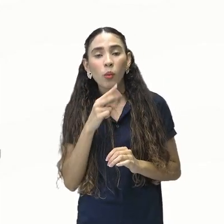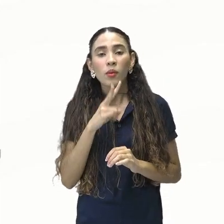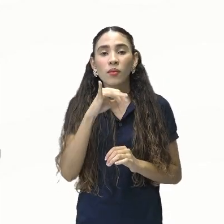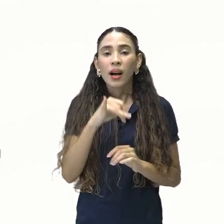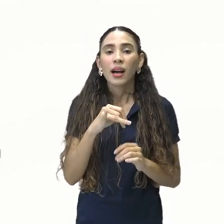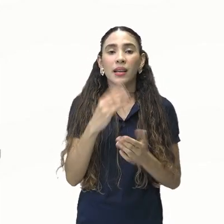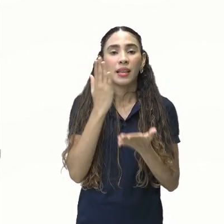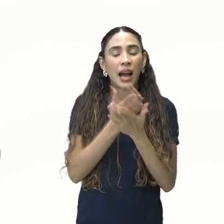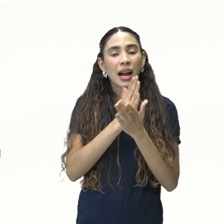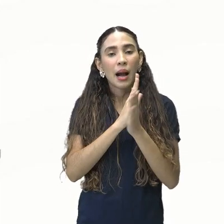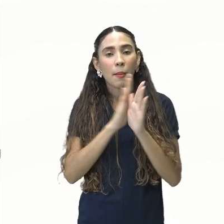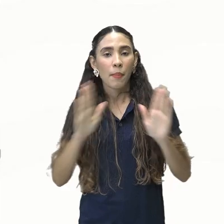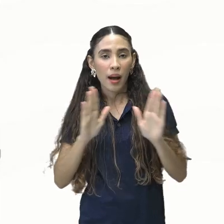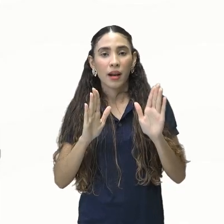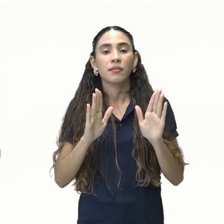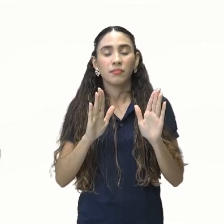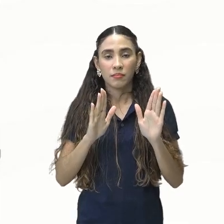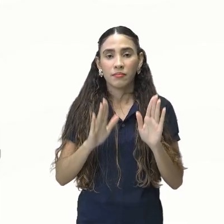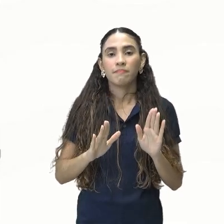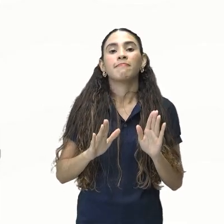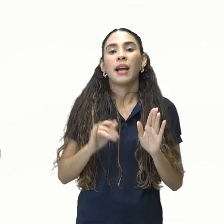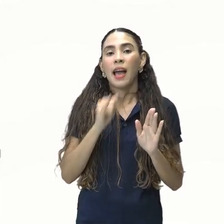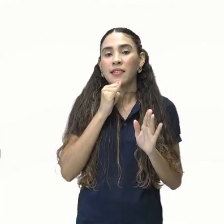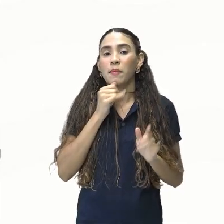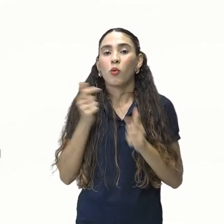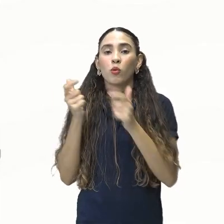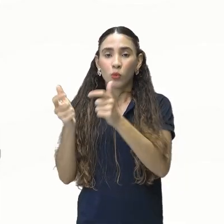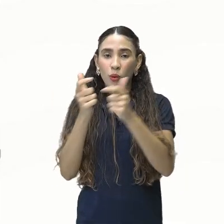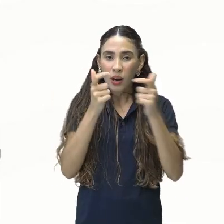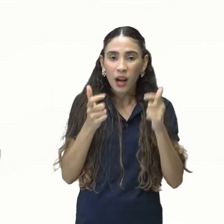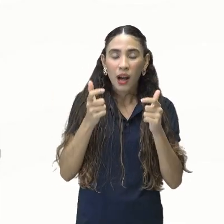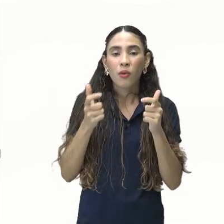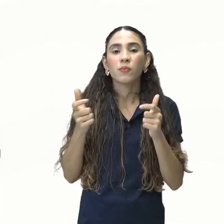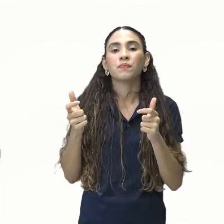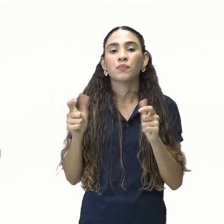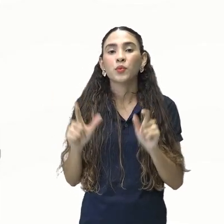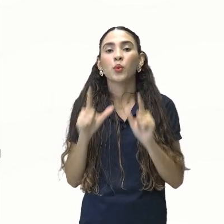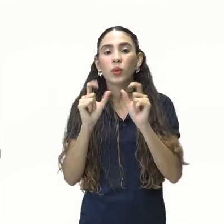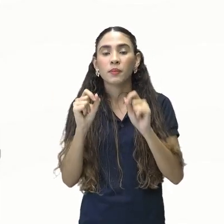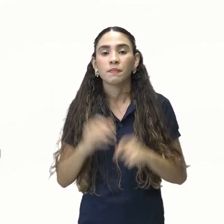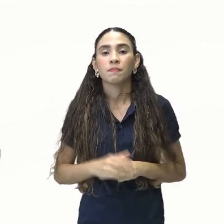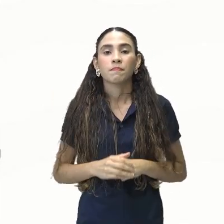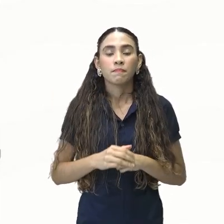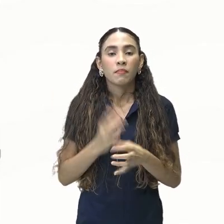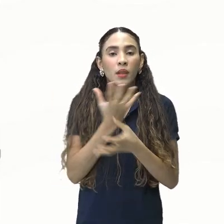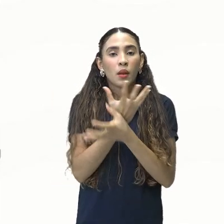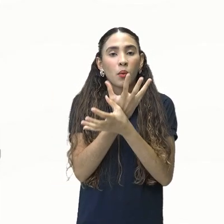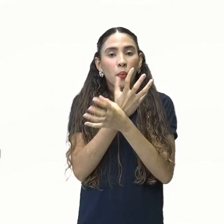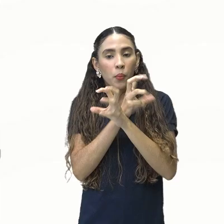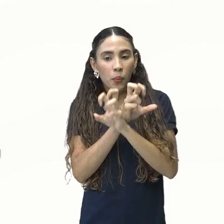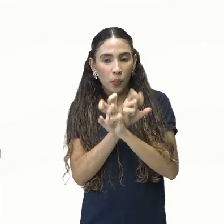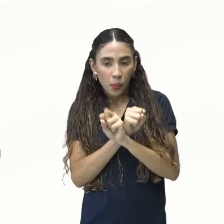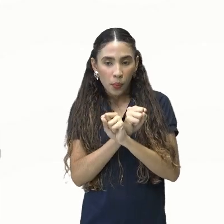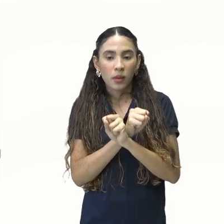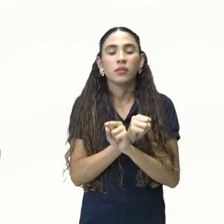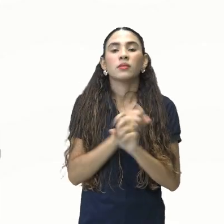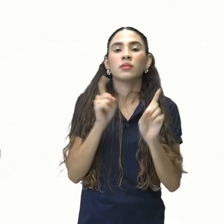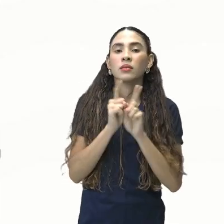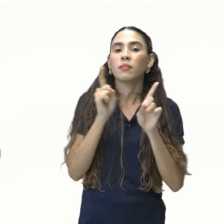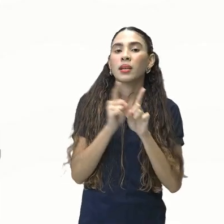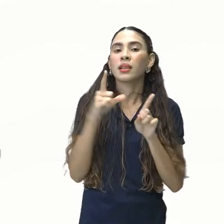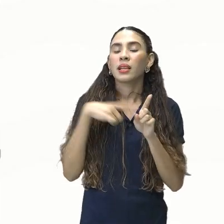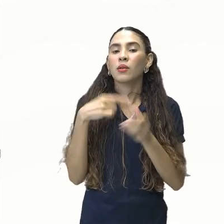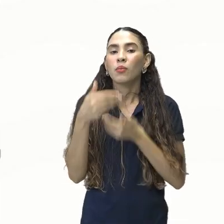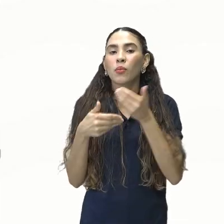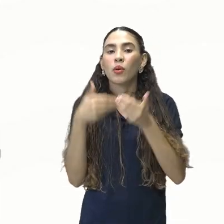ali acabar contribuindo para que esses locais eles sejam aí deteriorados, né? Passem ali por